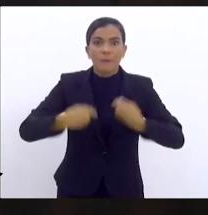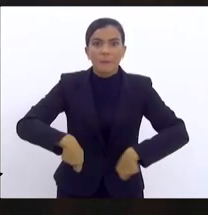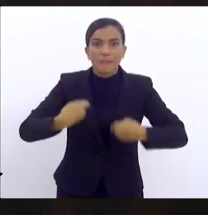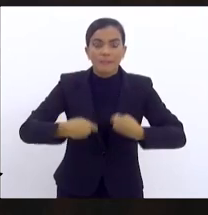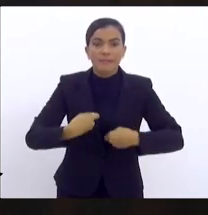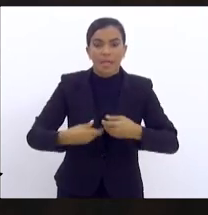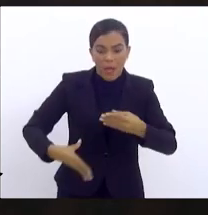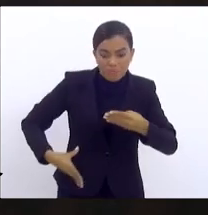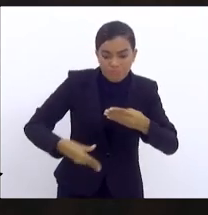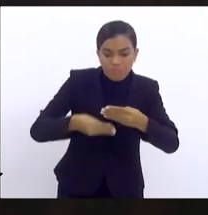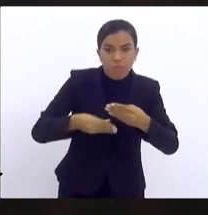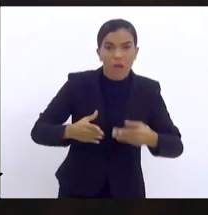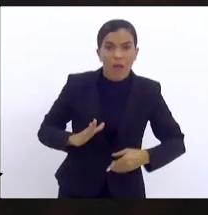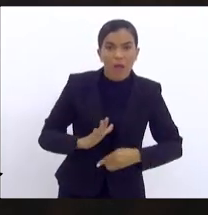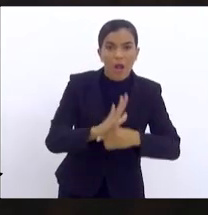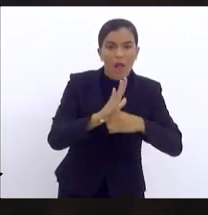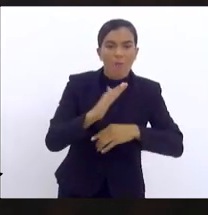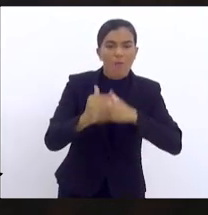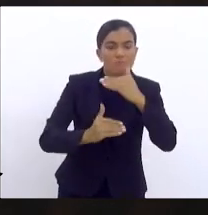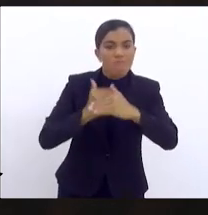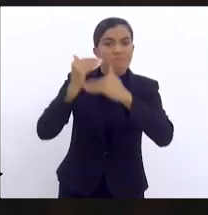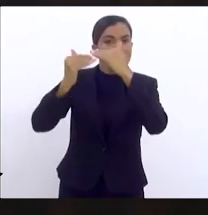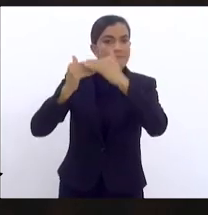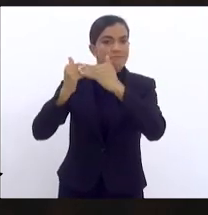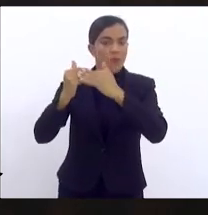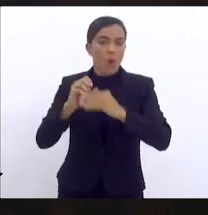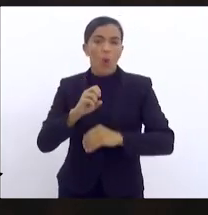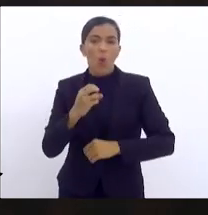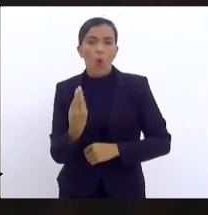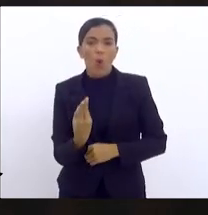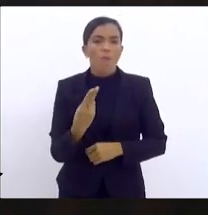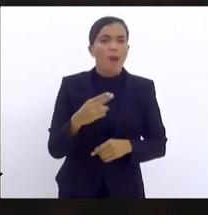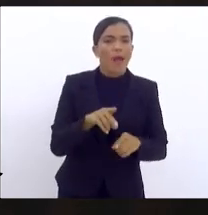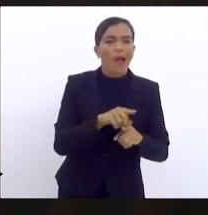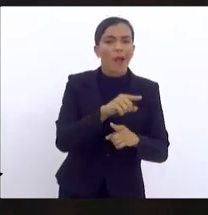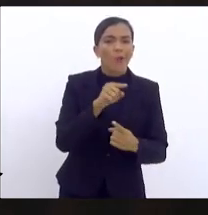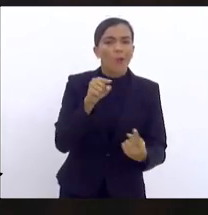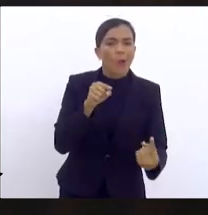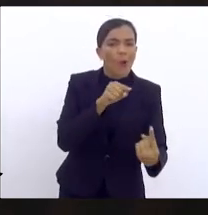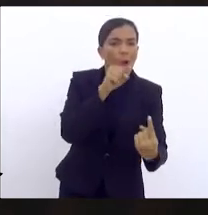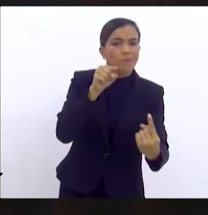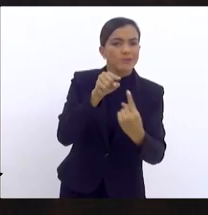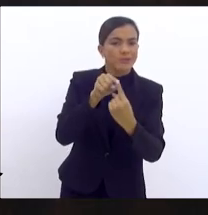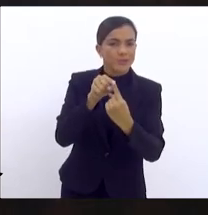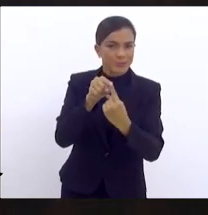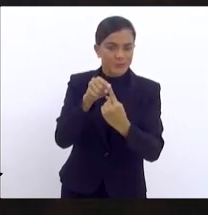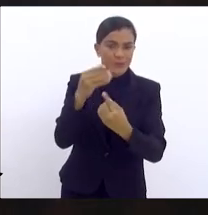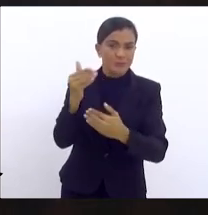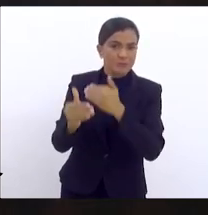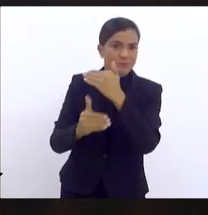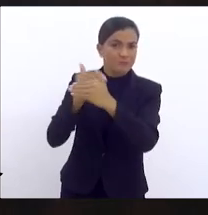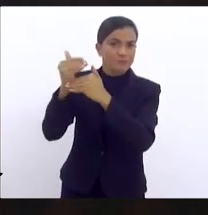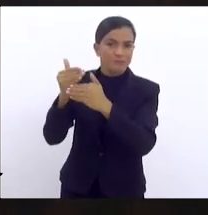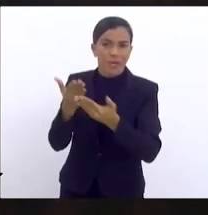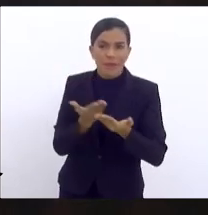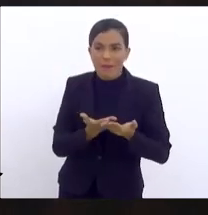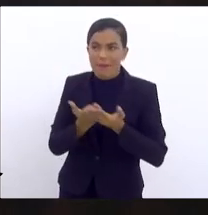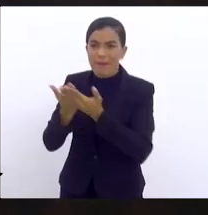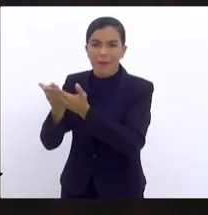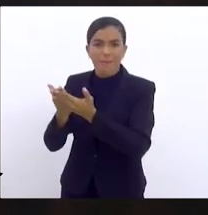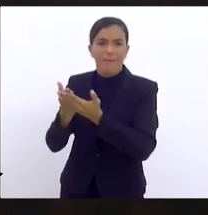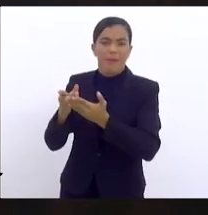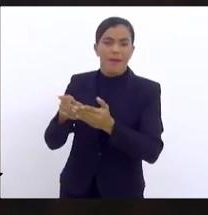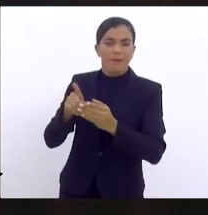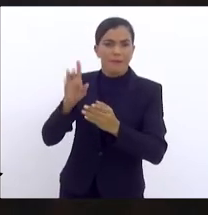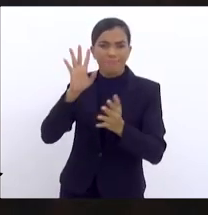dar a colaboração deles para que os fatos ou para que existam proposituras que de fato possam ser é encaminhadas e